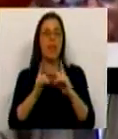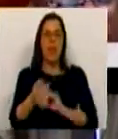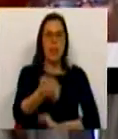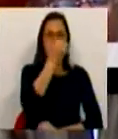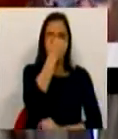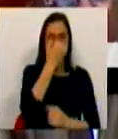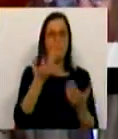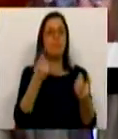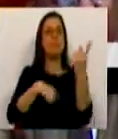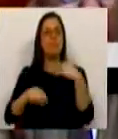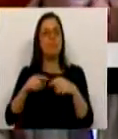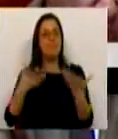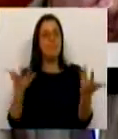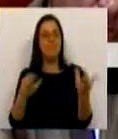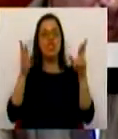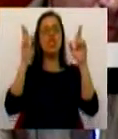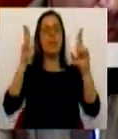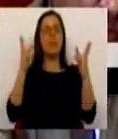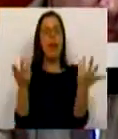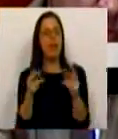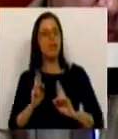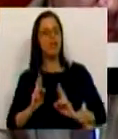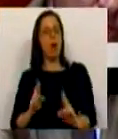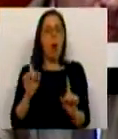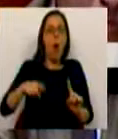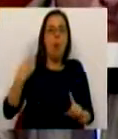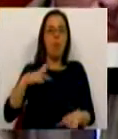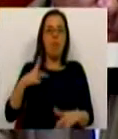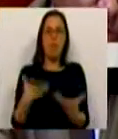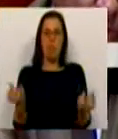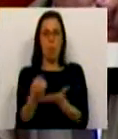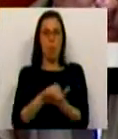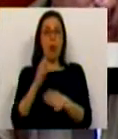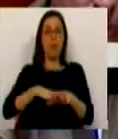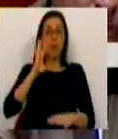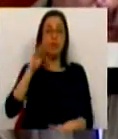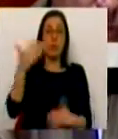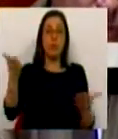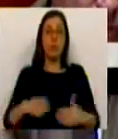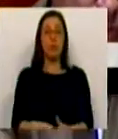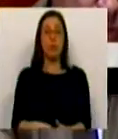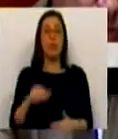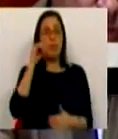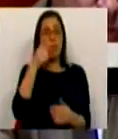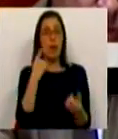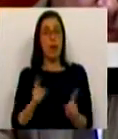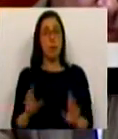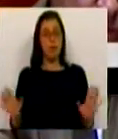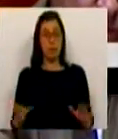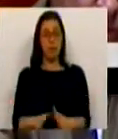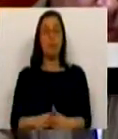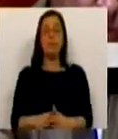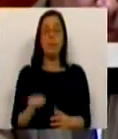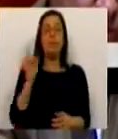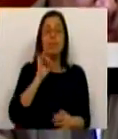social, quebrando a esperança e a expectativa dos portugueses relativamente ao futuro. E ainda não perceberam que,